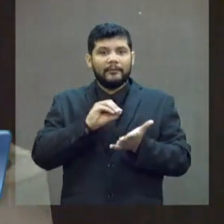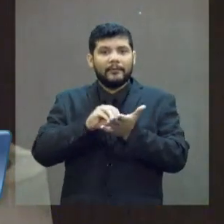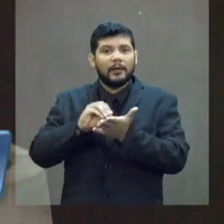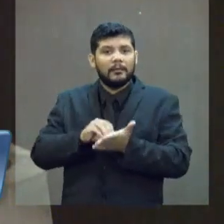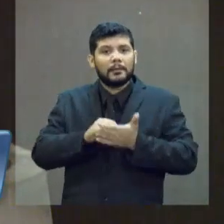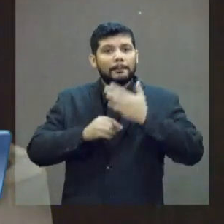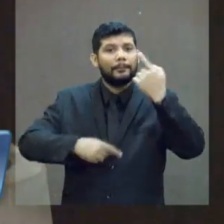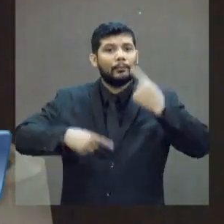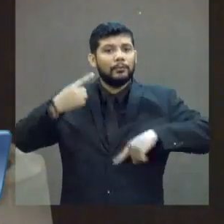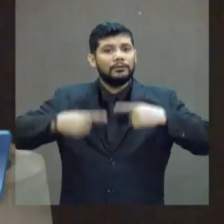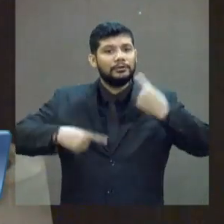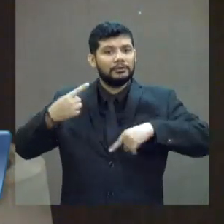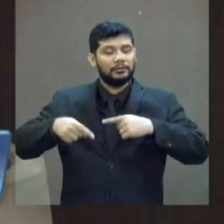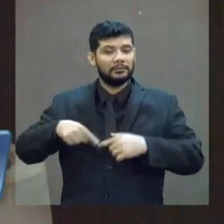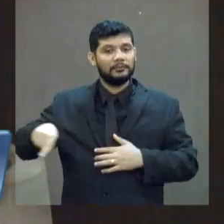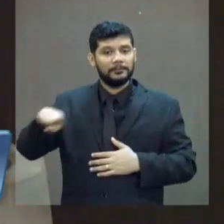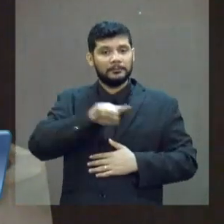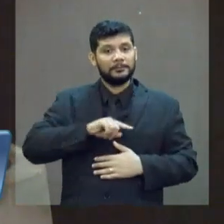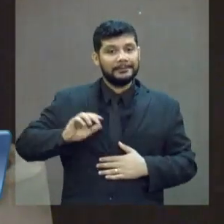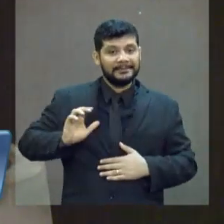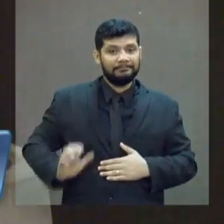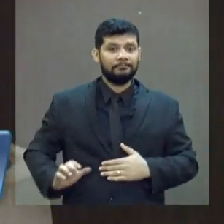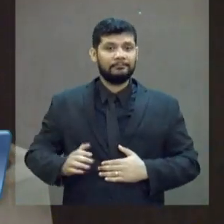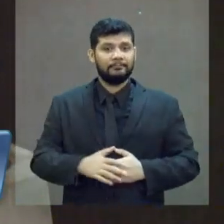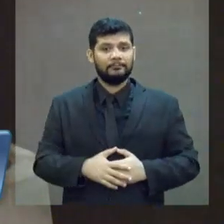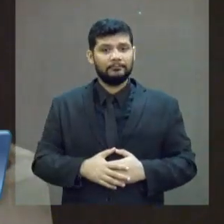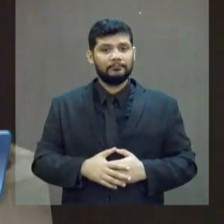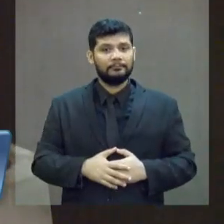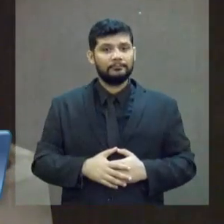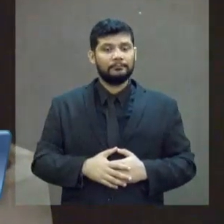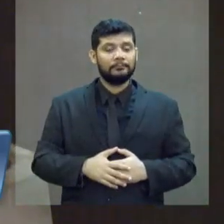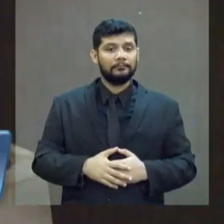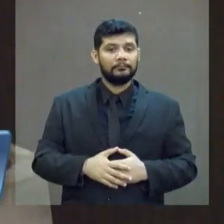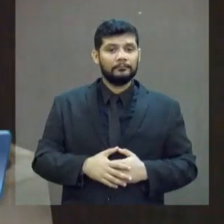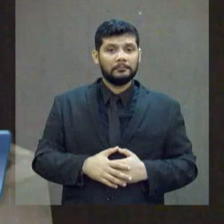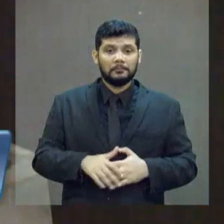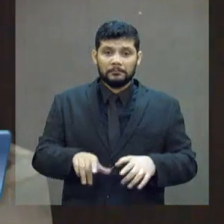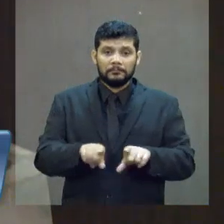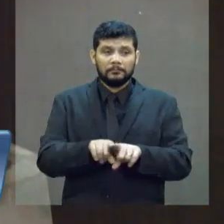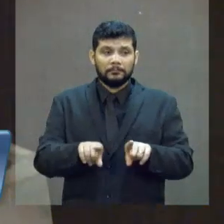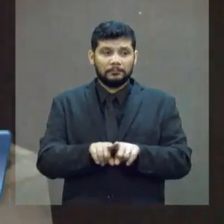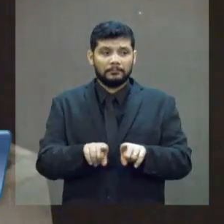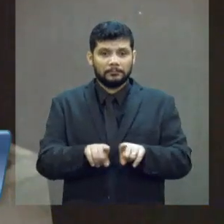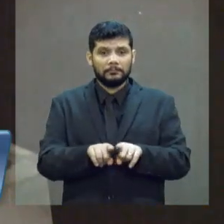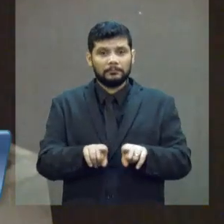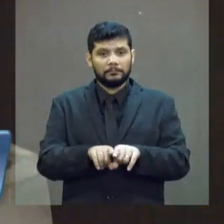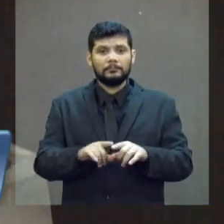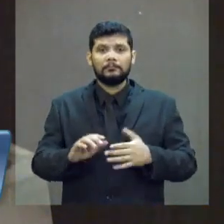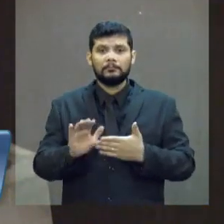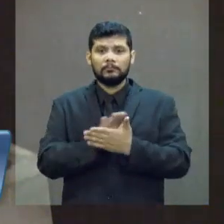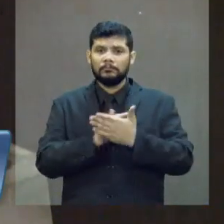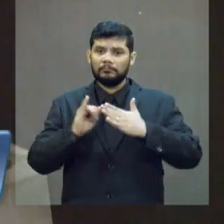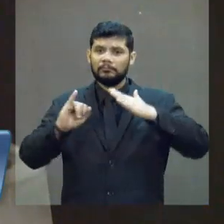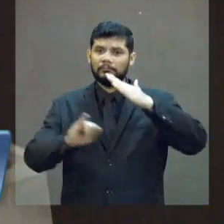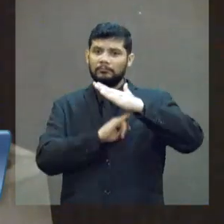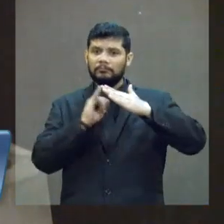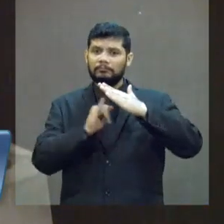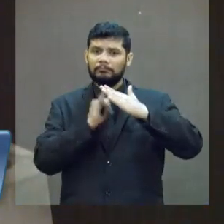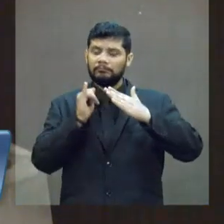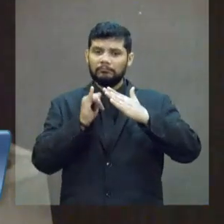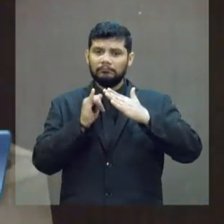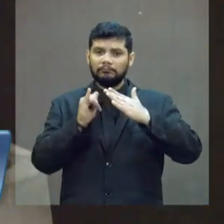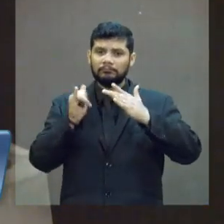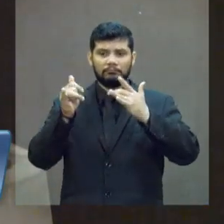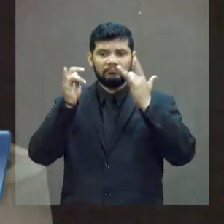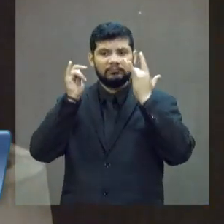para a cidadania. Nós temos ainda um grande número de pessoas com deficiência institucionalizados, ou seja,